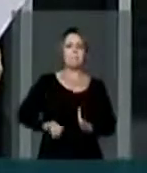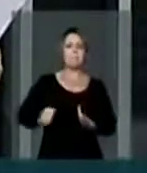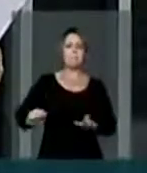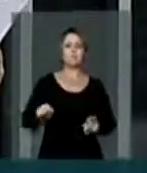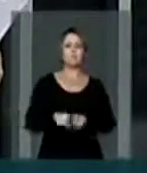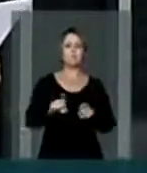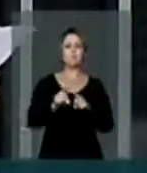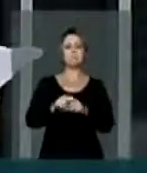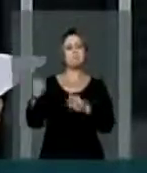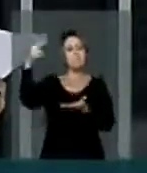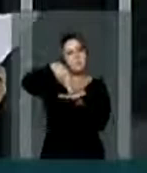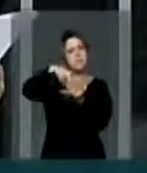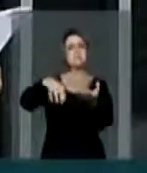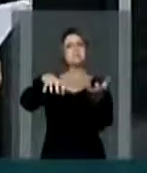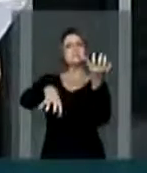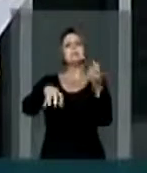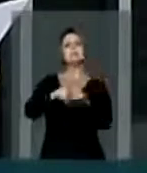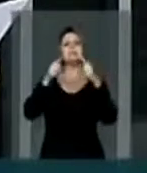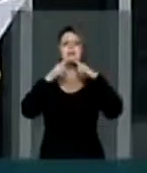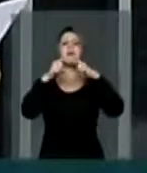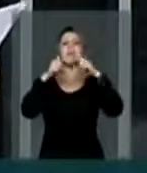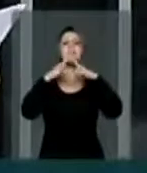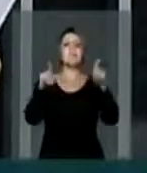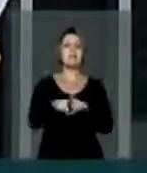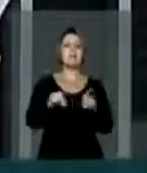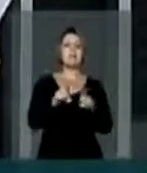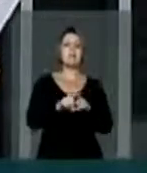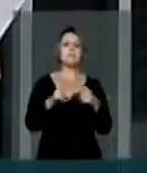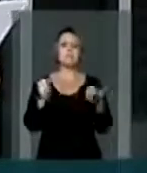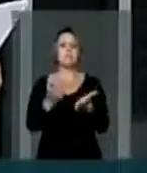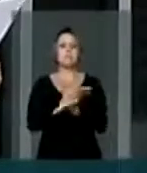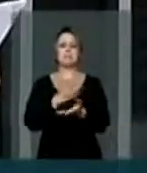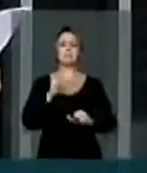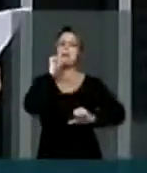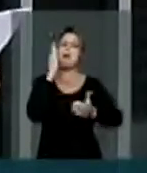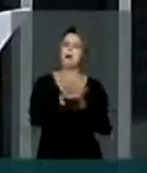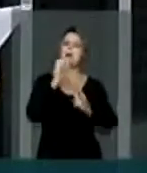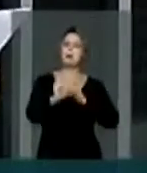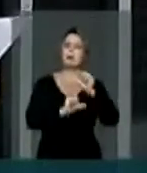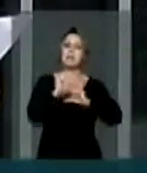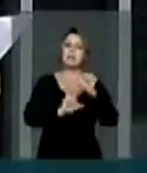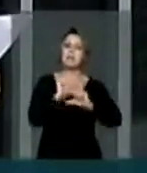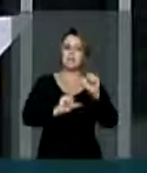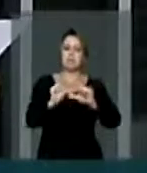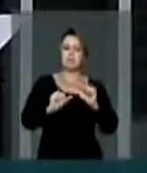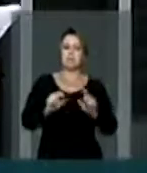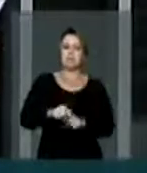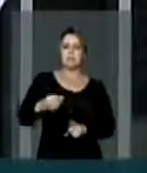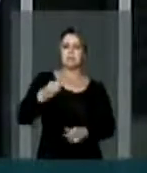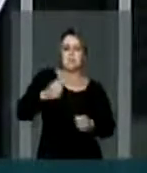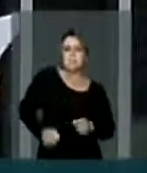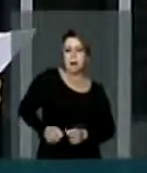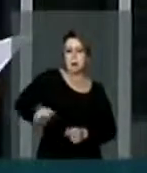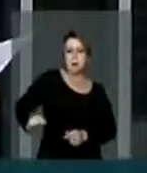sociais ou diretamente aqui no Congresso Nacional, contra essa aberração que é a troca da vida pelo uso de drogas. Entendemos